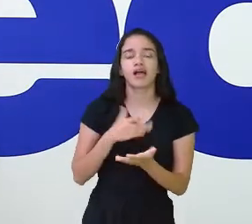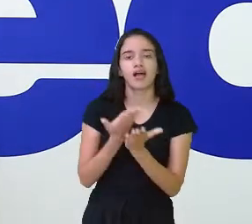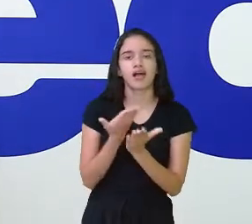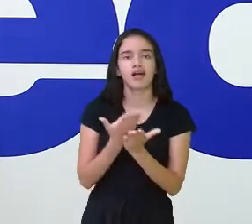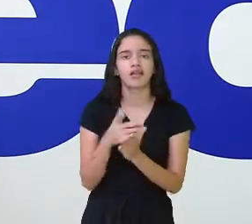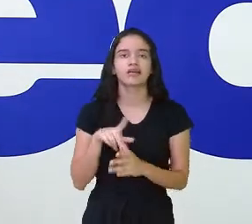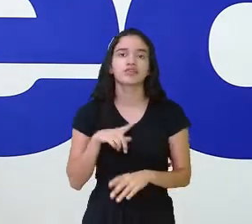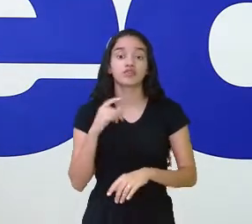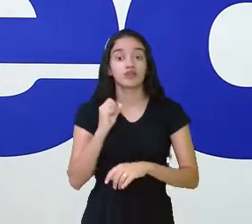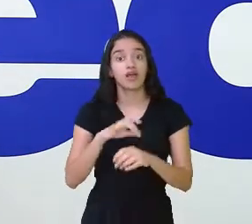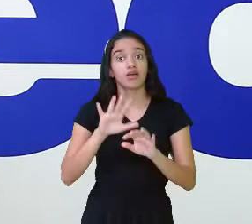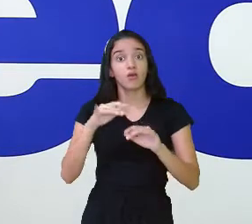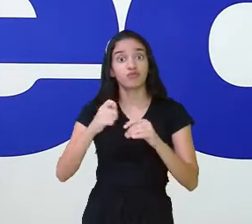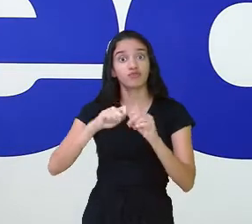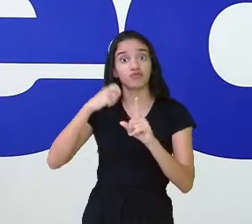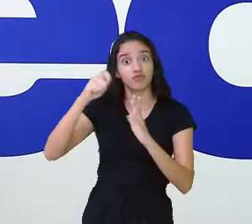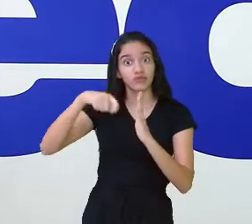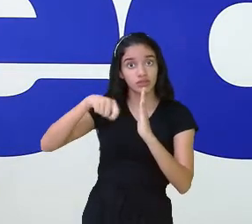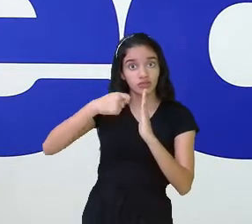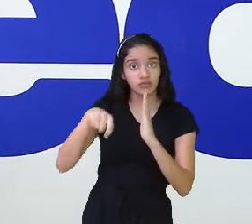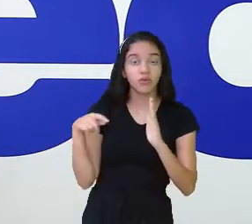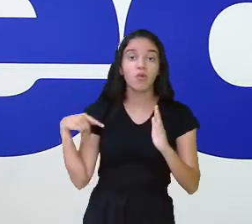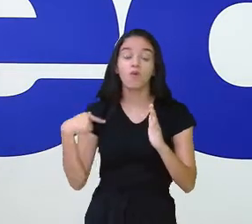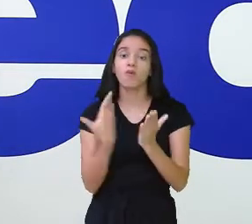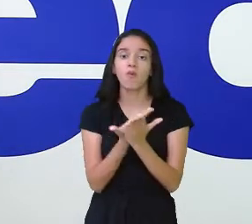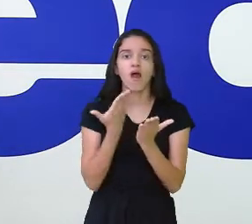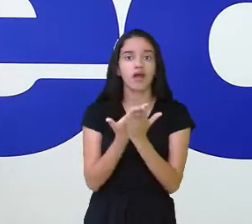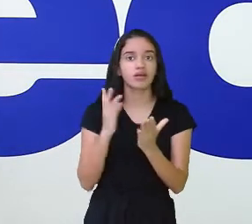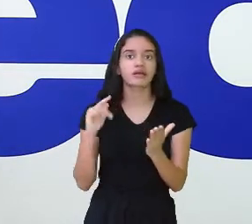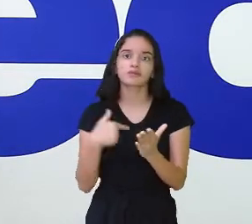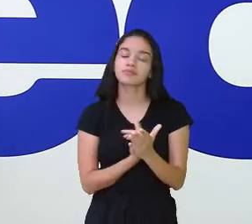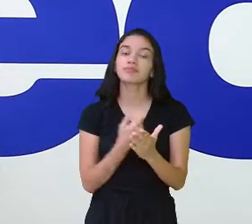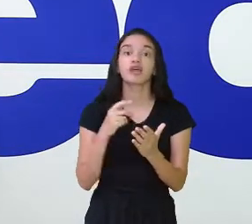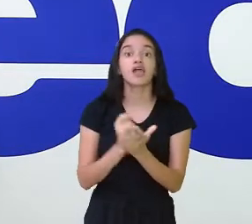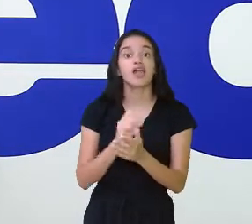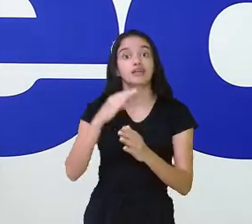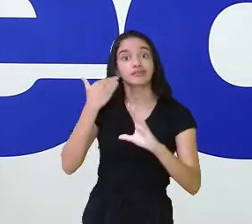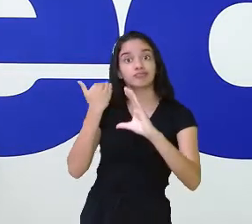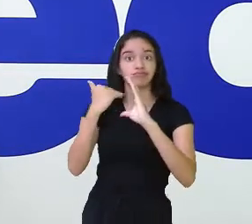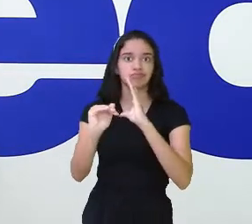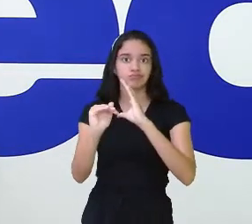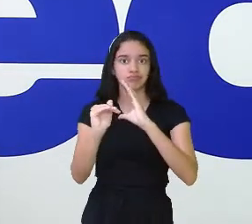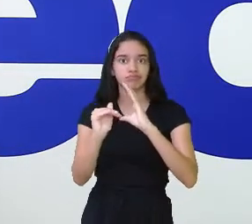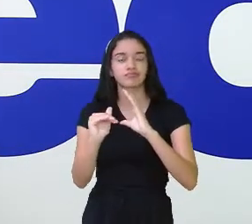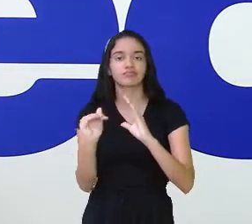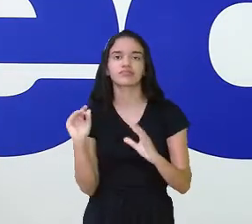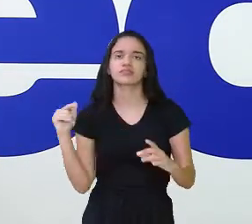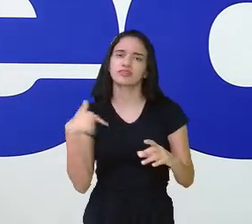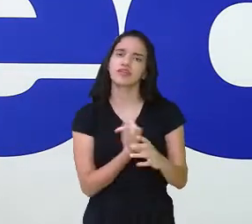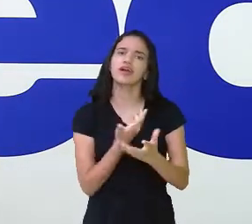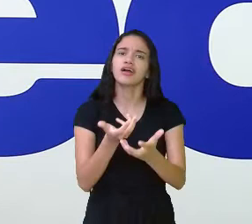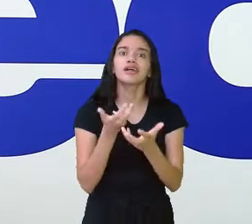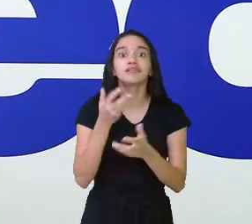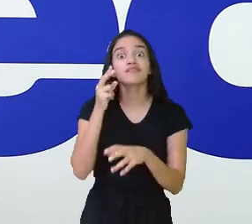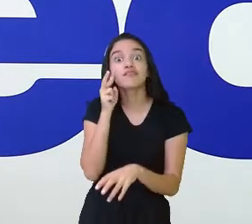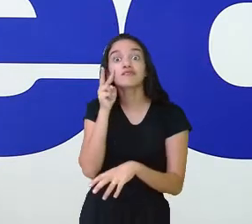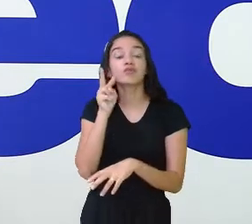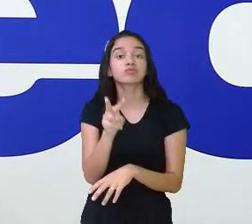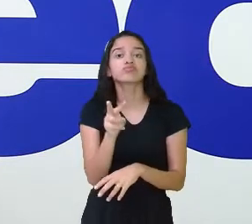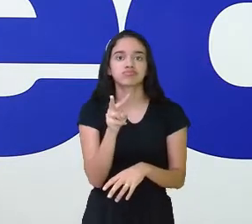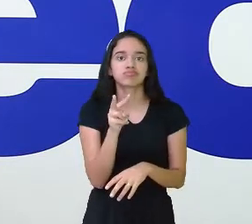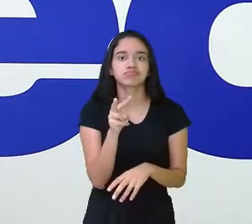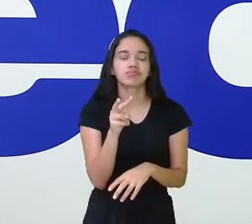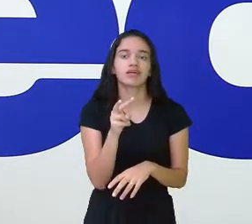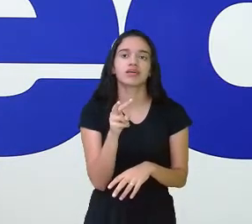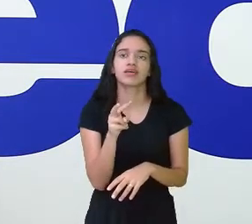que você pode construir com a aula que a gente fez e enviar para o Ensine. A gente quer ver você no